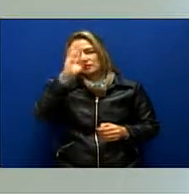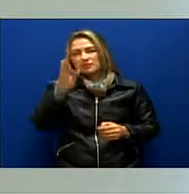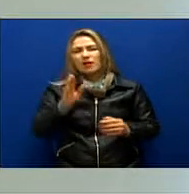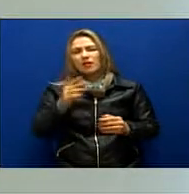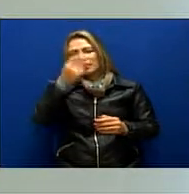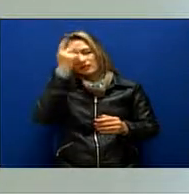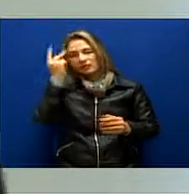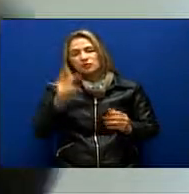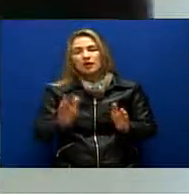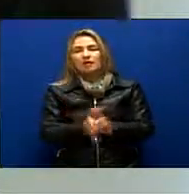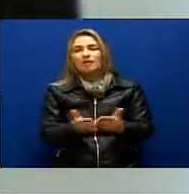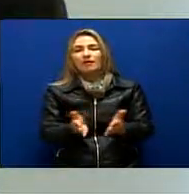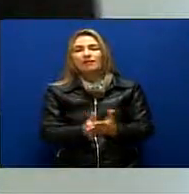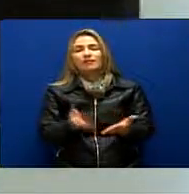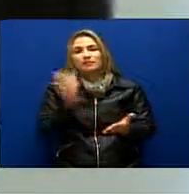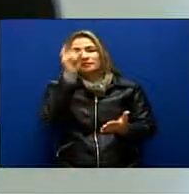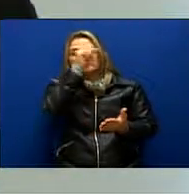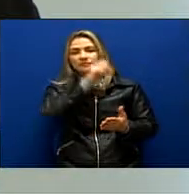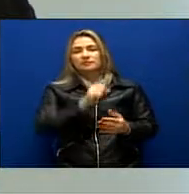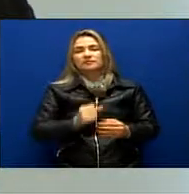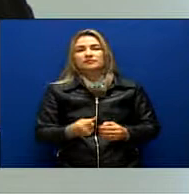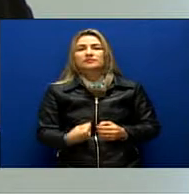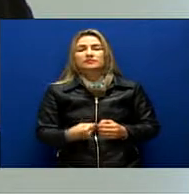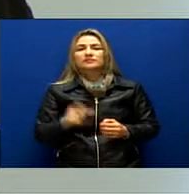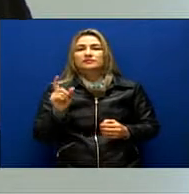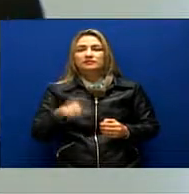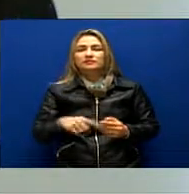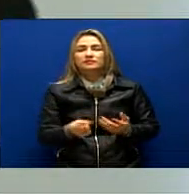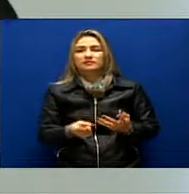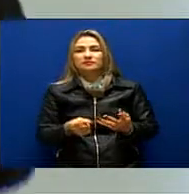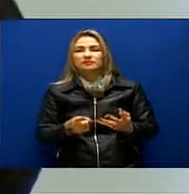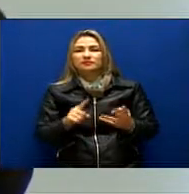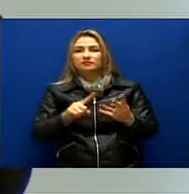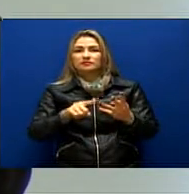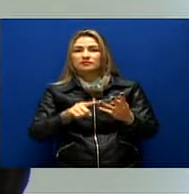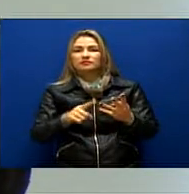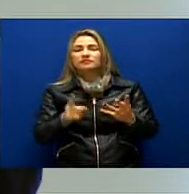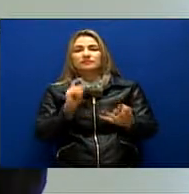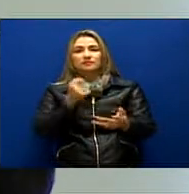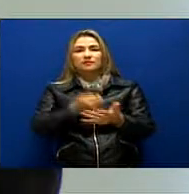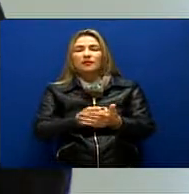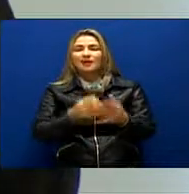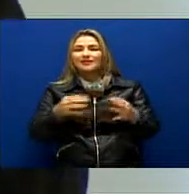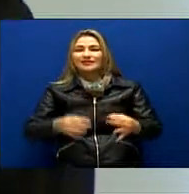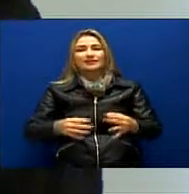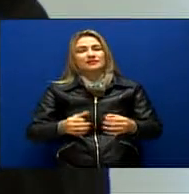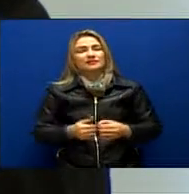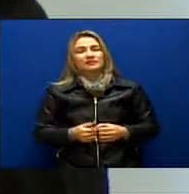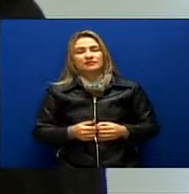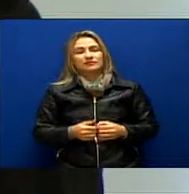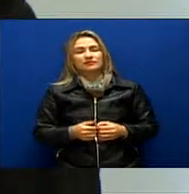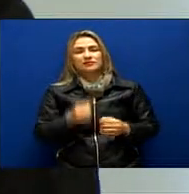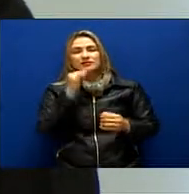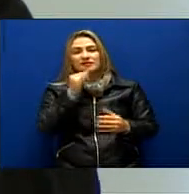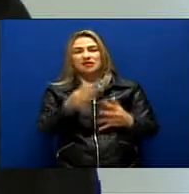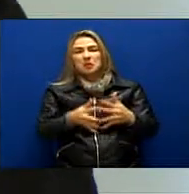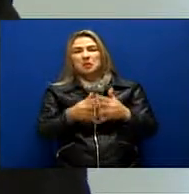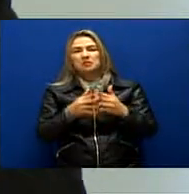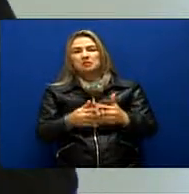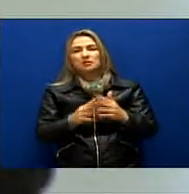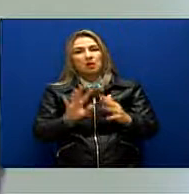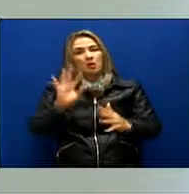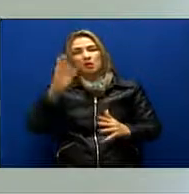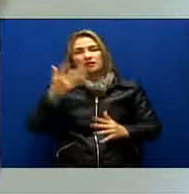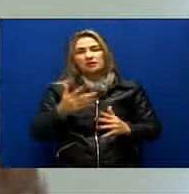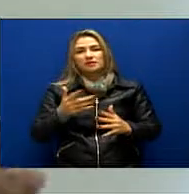necessitam. Então, são compensação de créditos. Compensação de créditos. Então, se alguém tiver mais alguma dúvida, eu posso